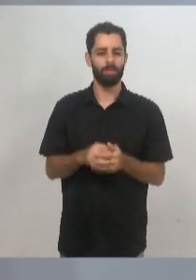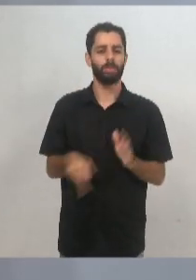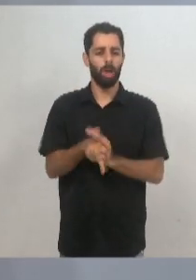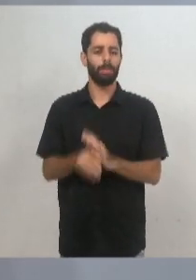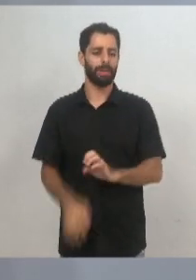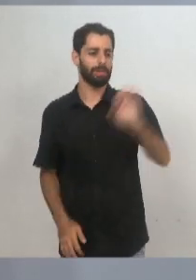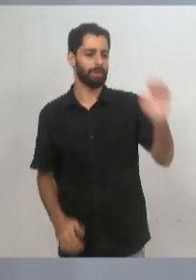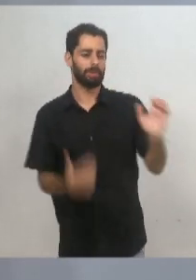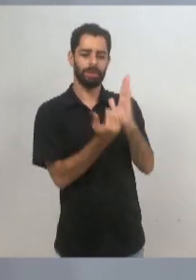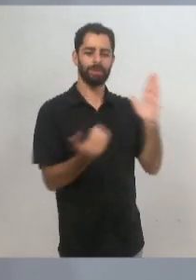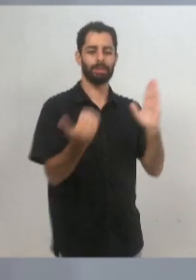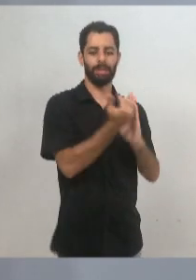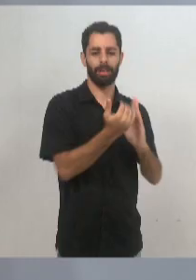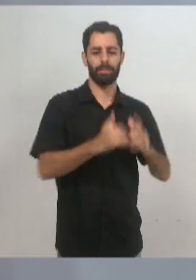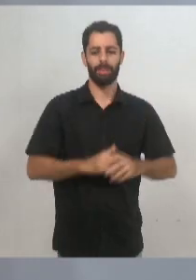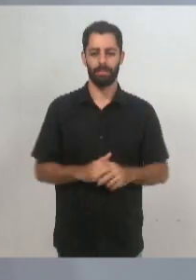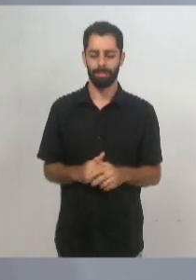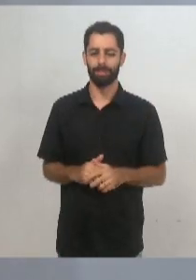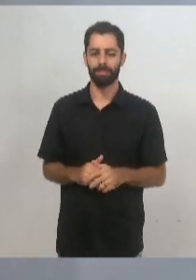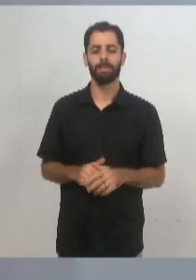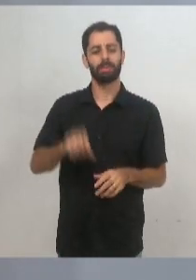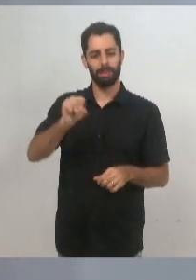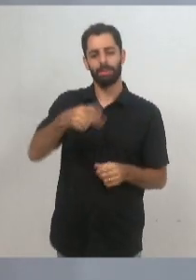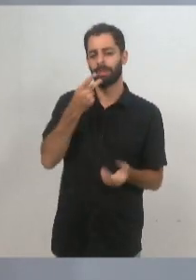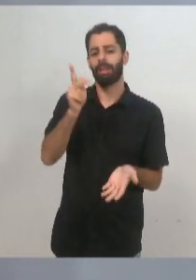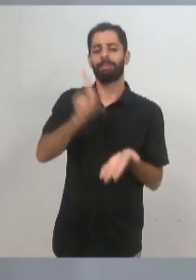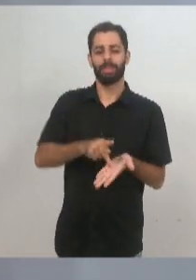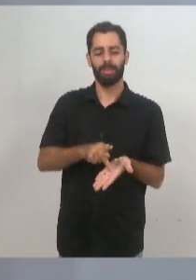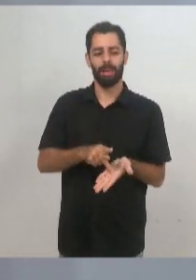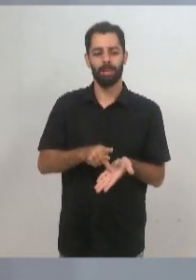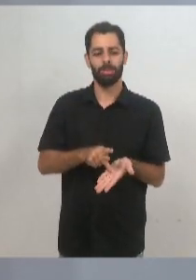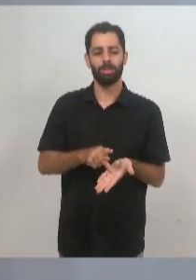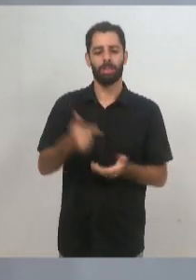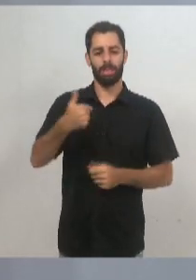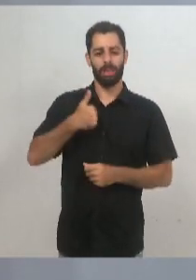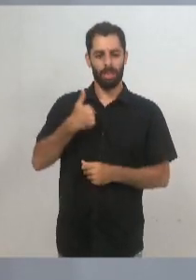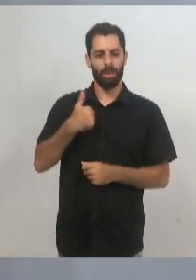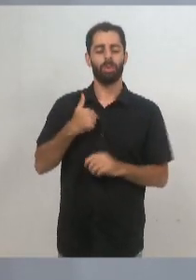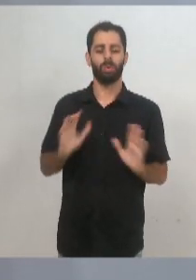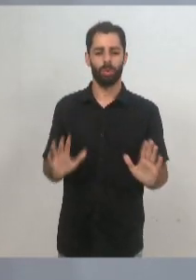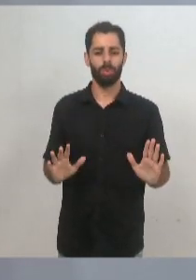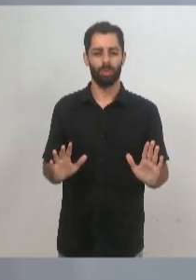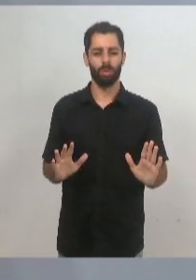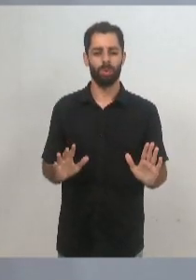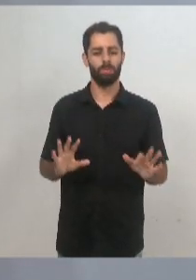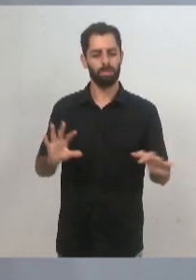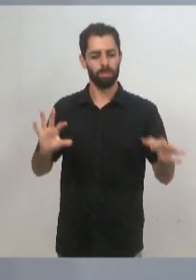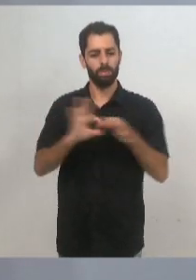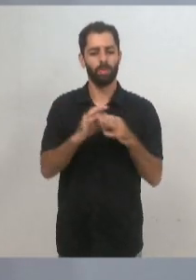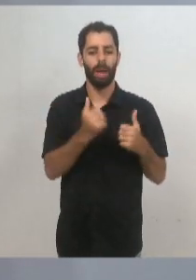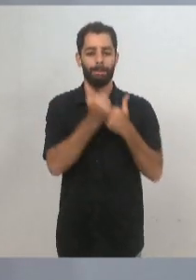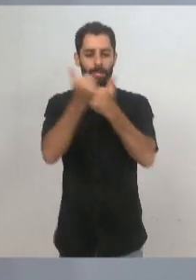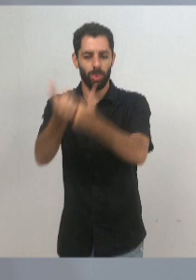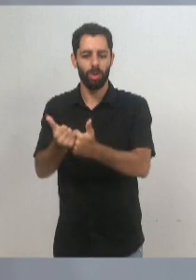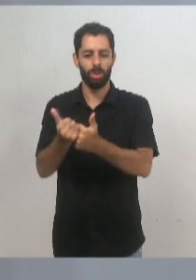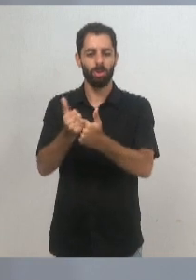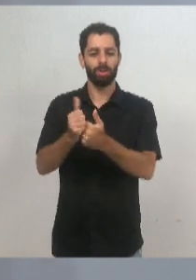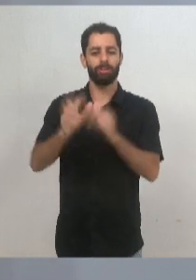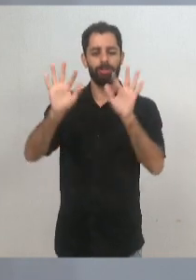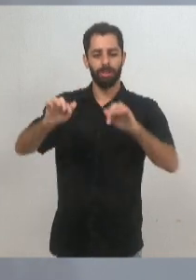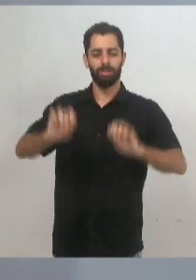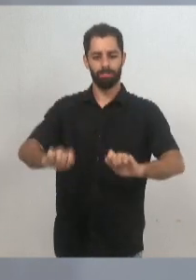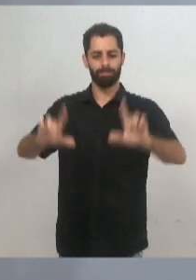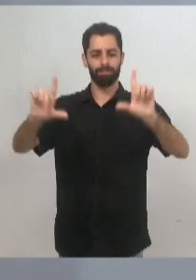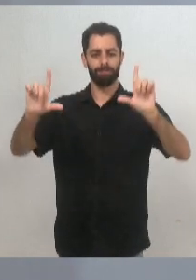esquerda. Então, assim, sinceramente, eu uno o coro, e eu finalizo a minha